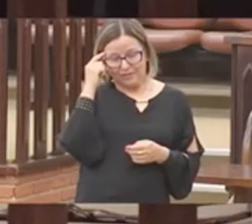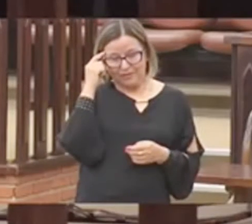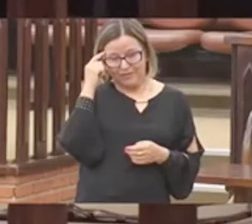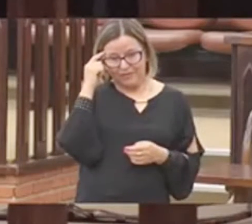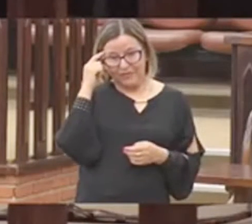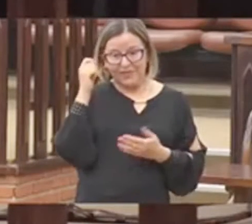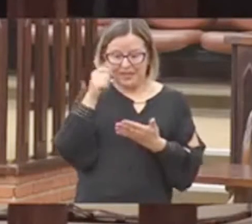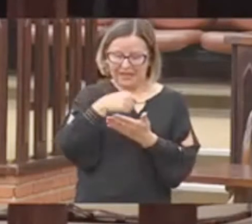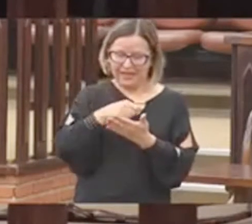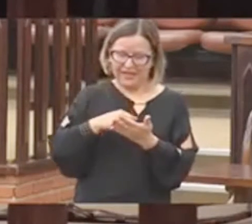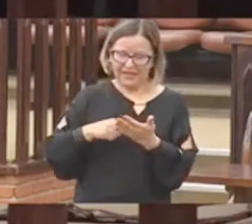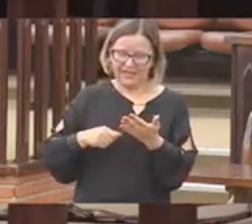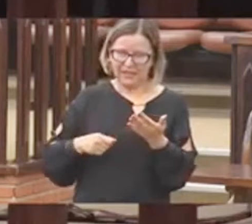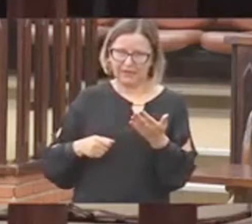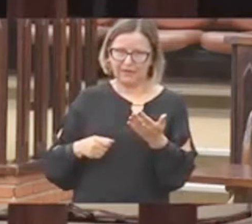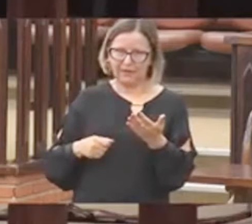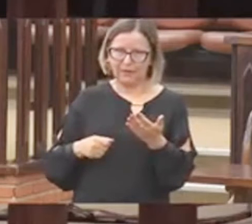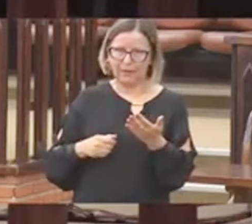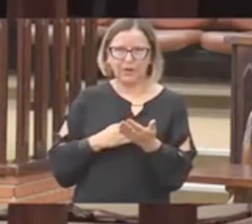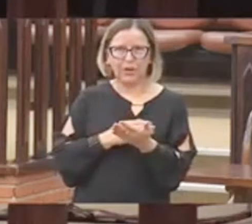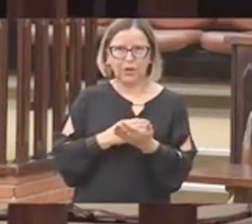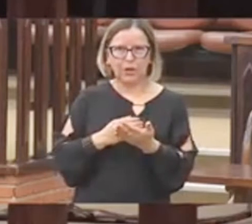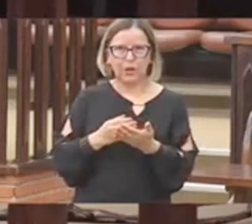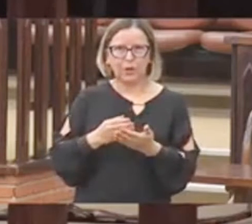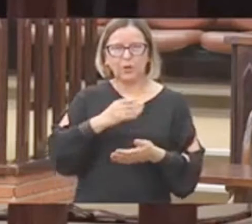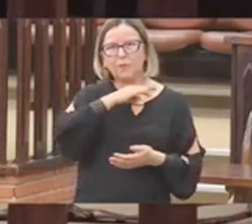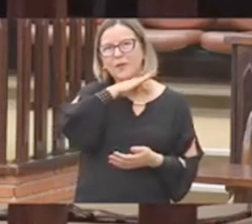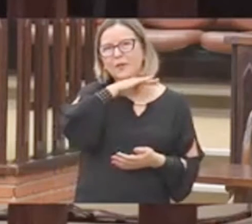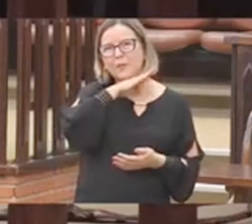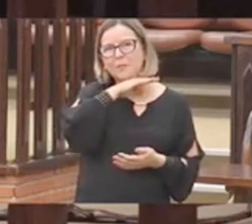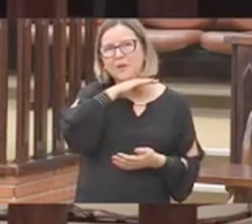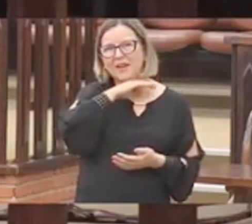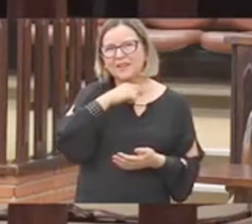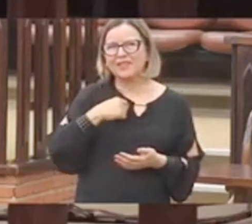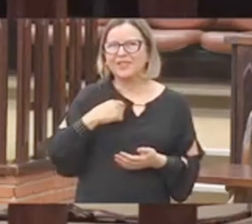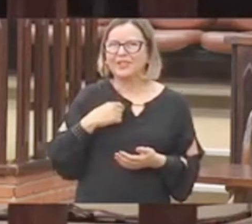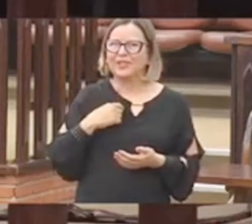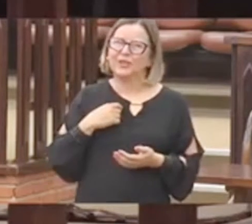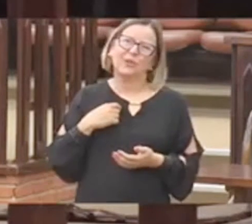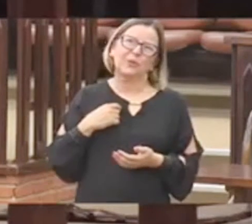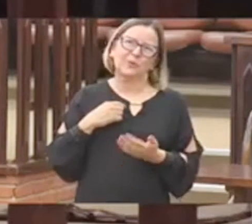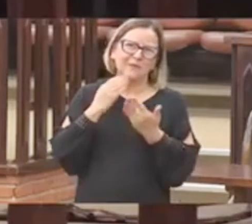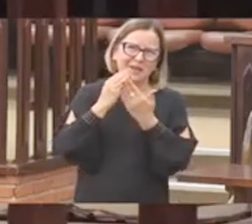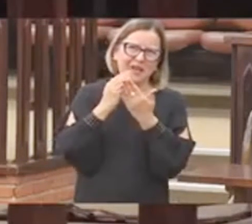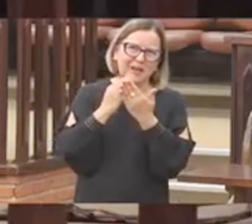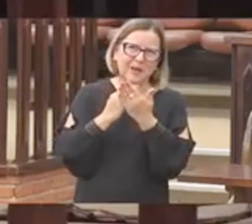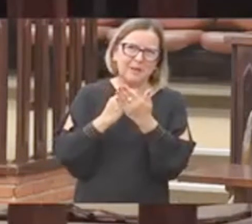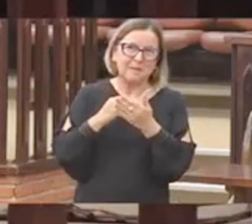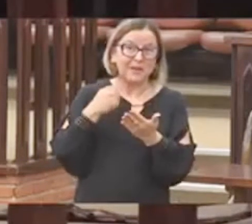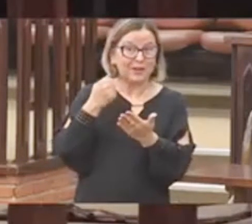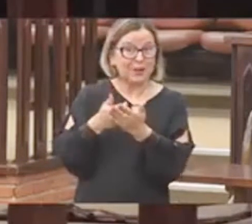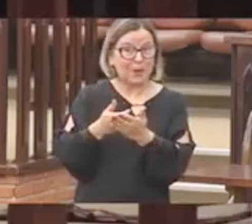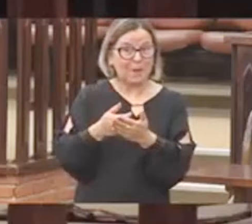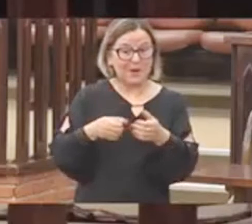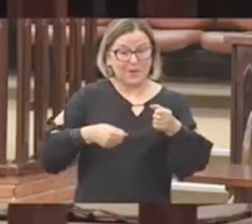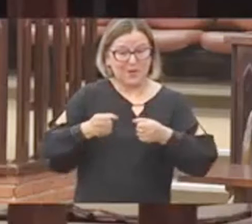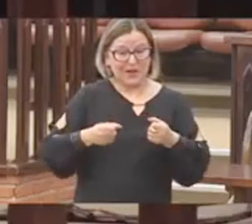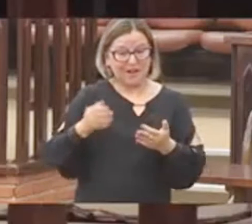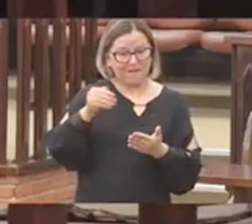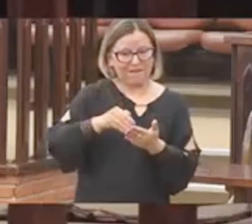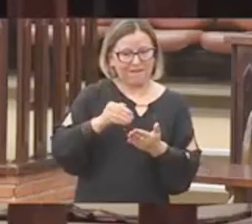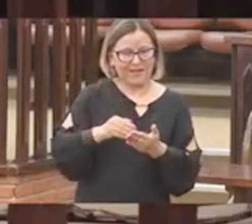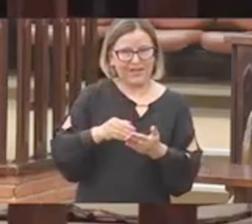escreveu: no início de março pretendia comprar um carro no final do mês. Havia adquirido